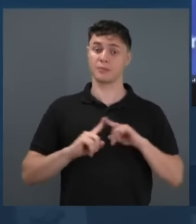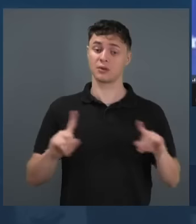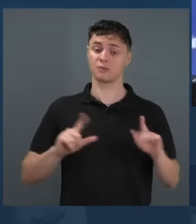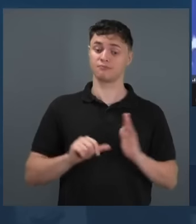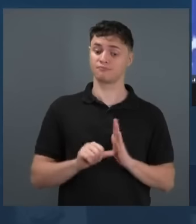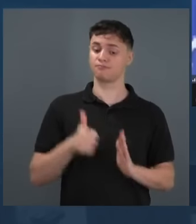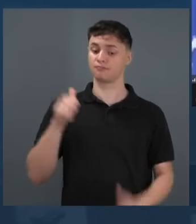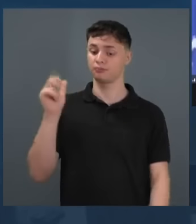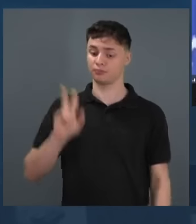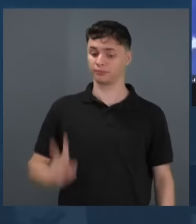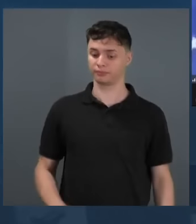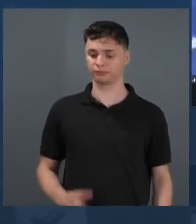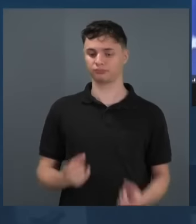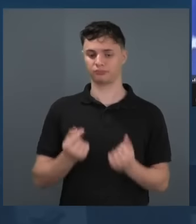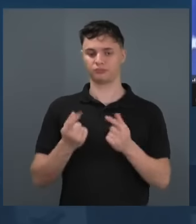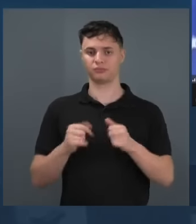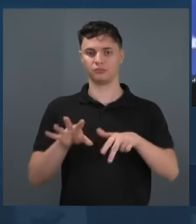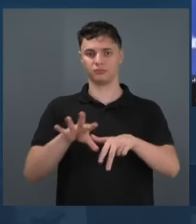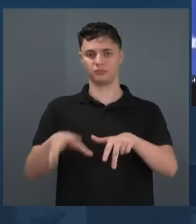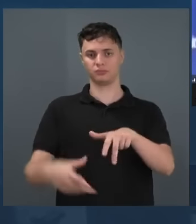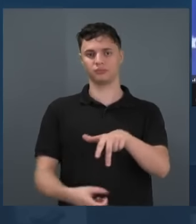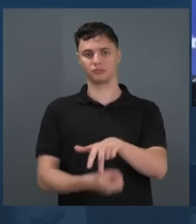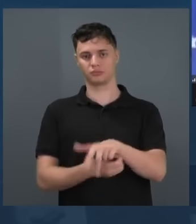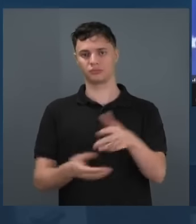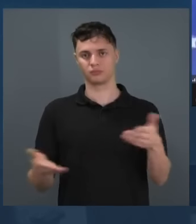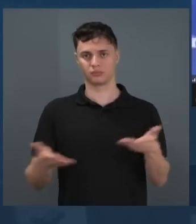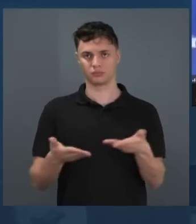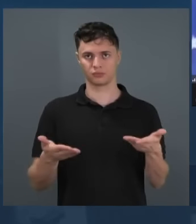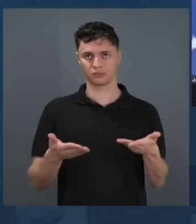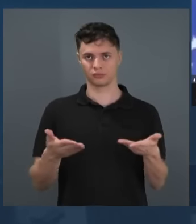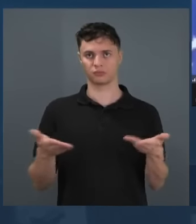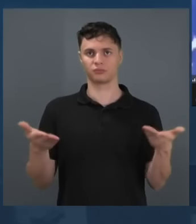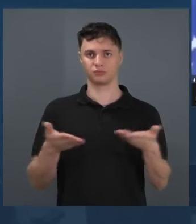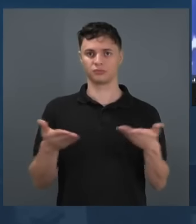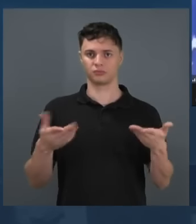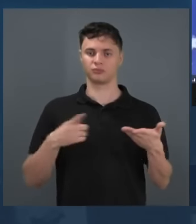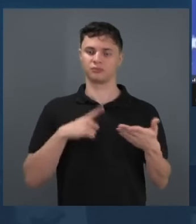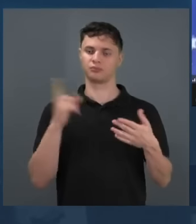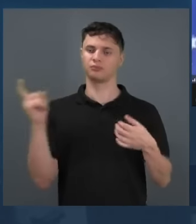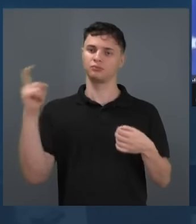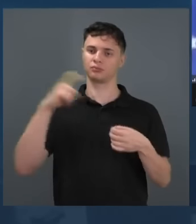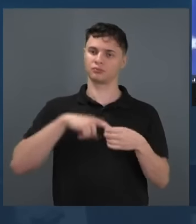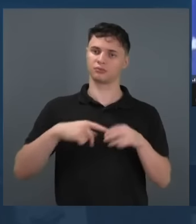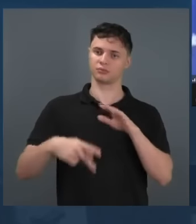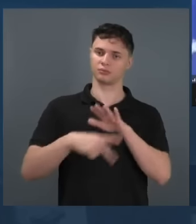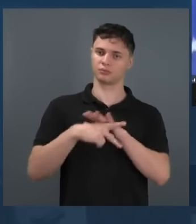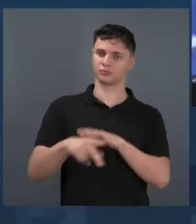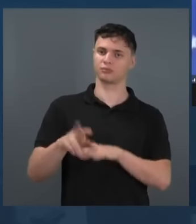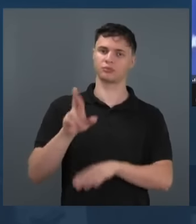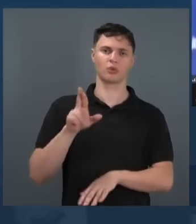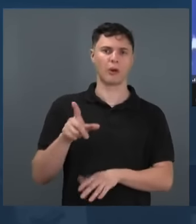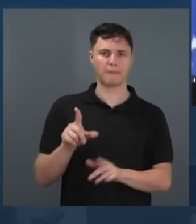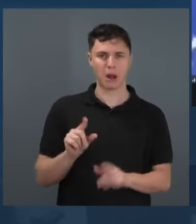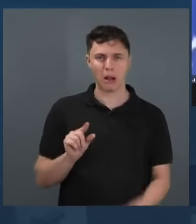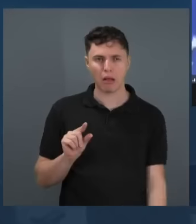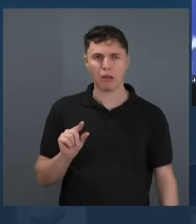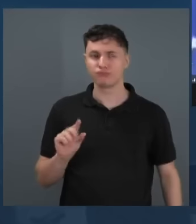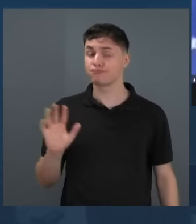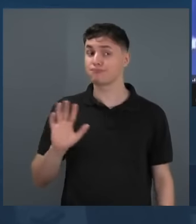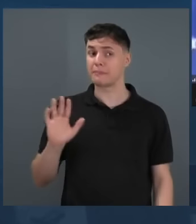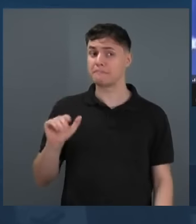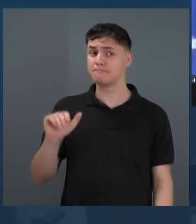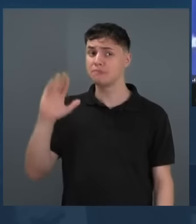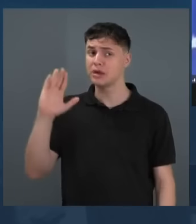vez que o dinheiro desviado está sendo devolvido. E não é pouco. São mais